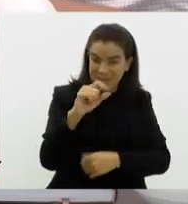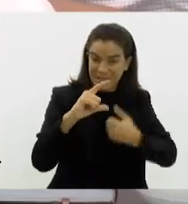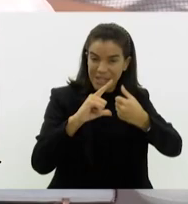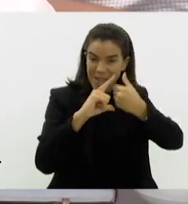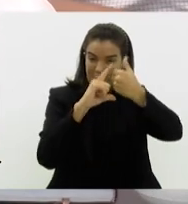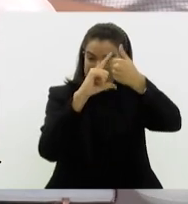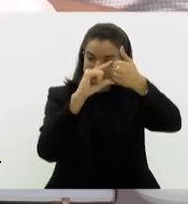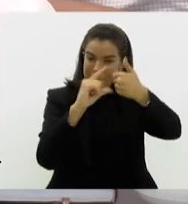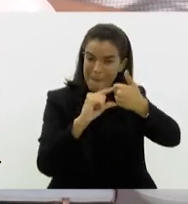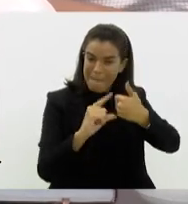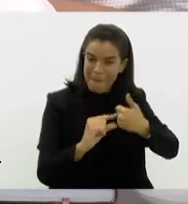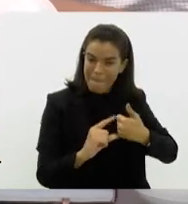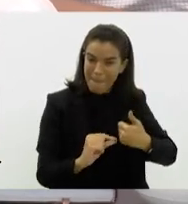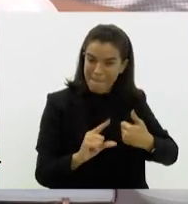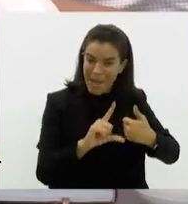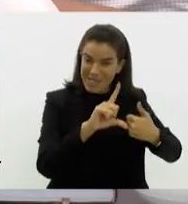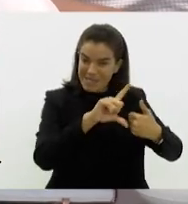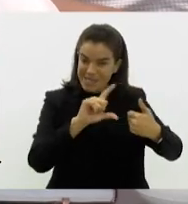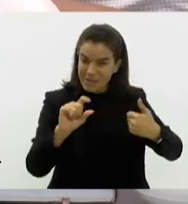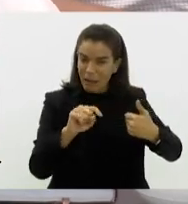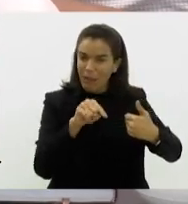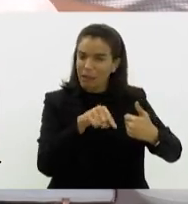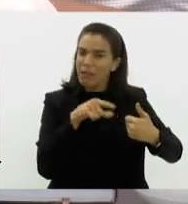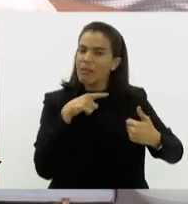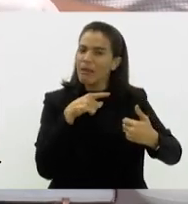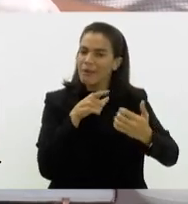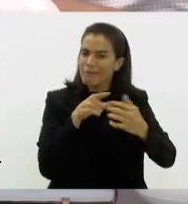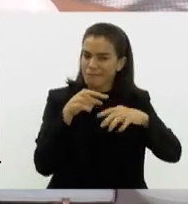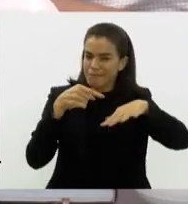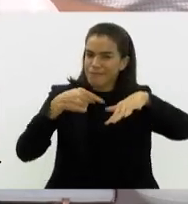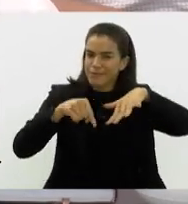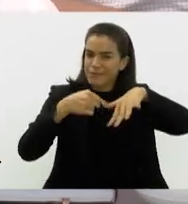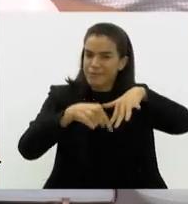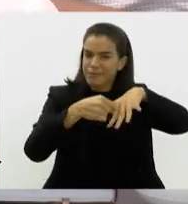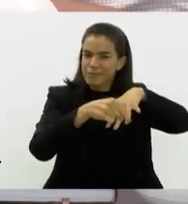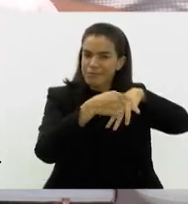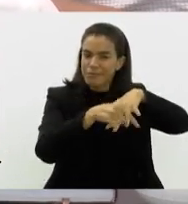né, versa sobre esse ponto também, que, claro, pode ser